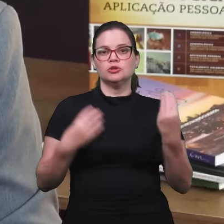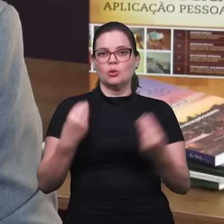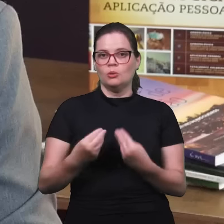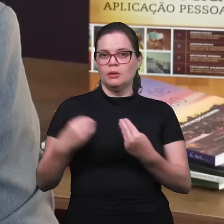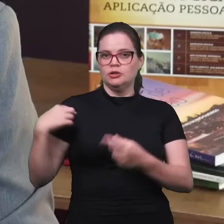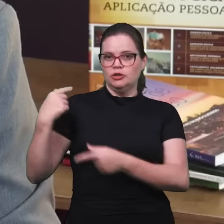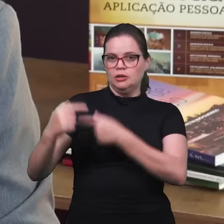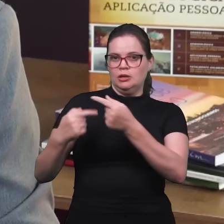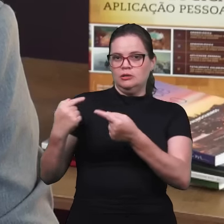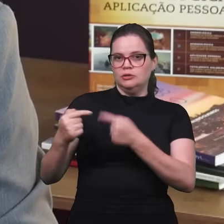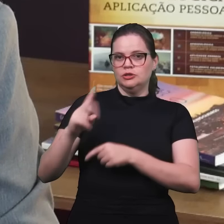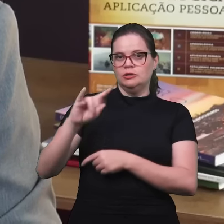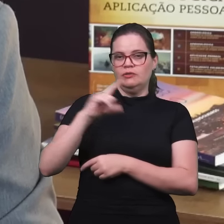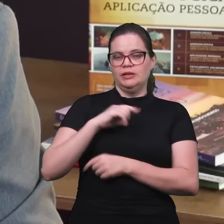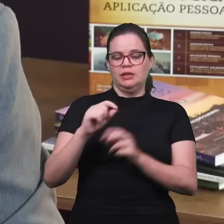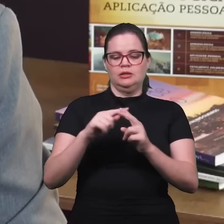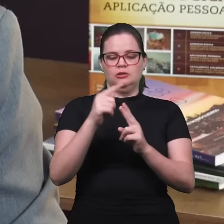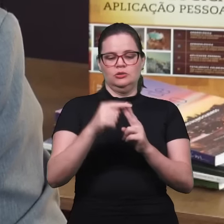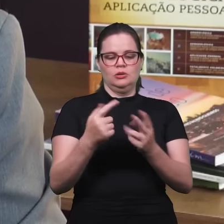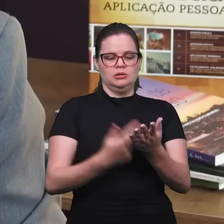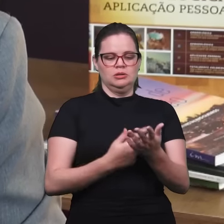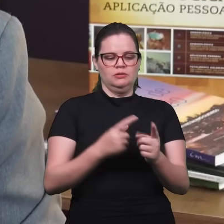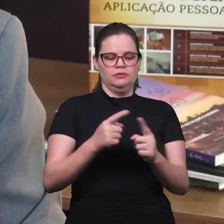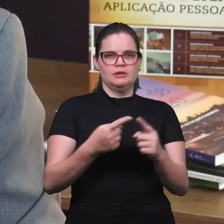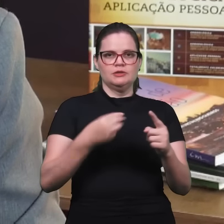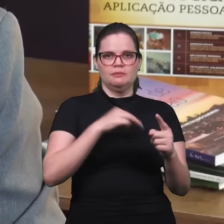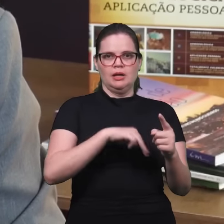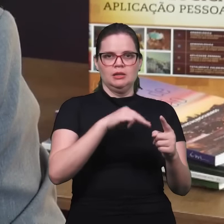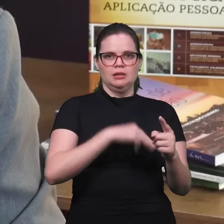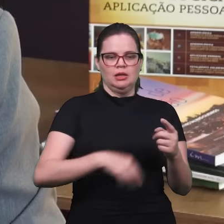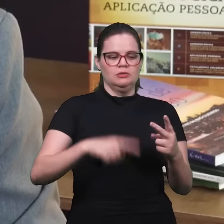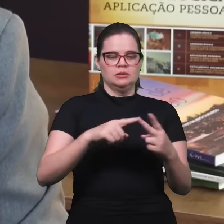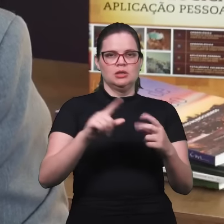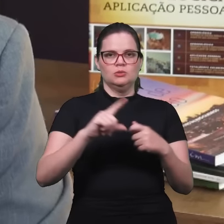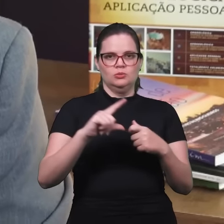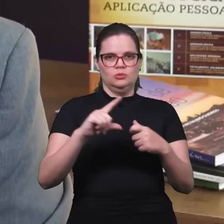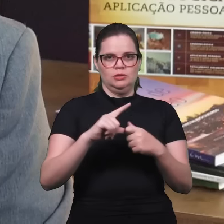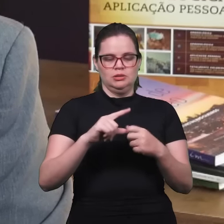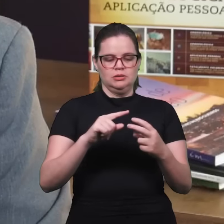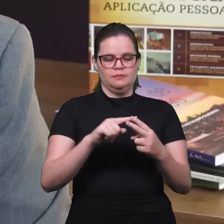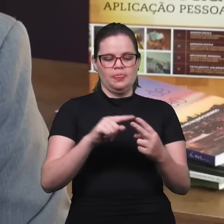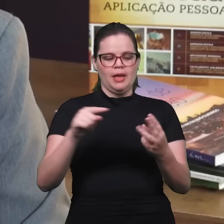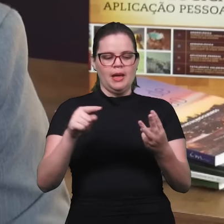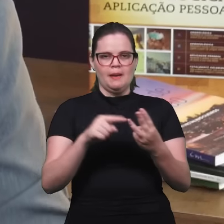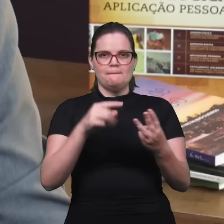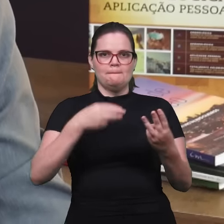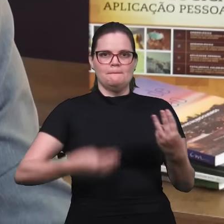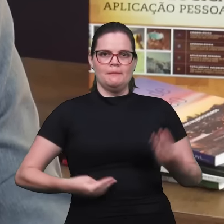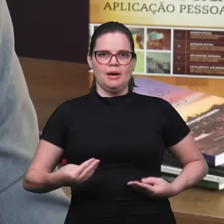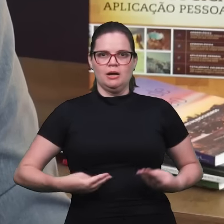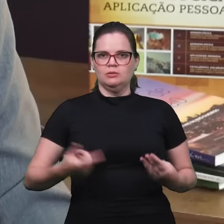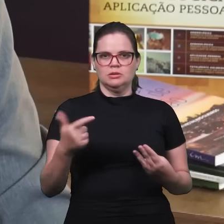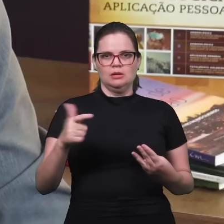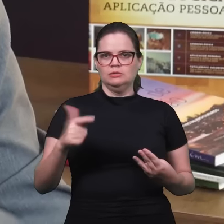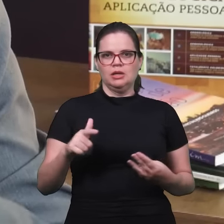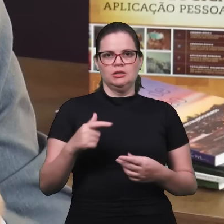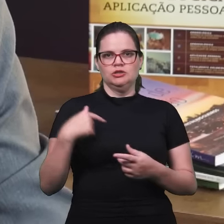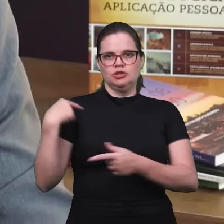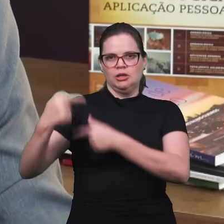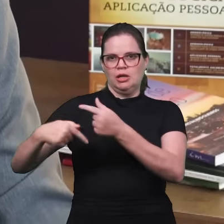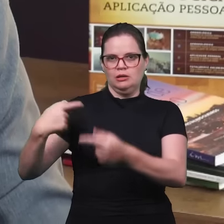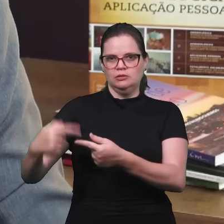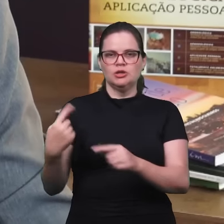vai estar em 2 livros apenas, né? No Evangelho de Mateus, no Evangelho de Lucas. Marcos não vai trazer genealogia por causa